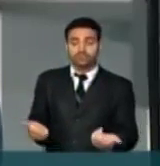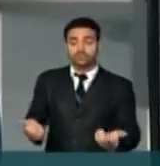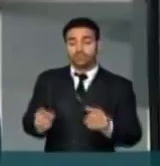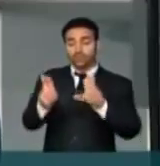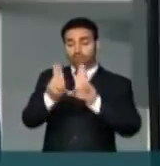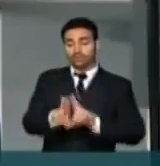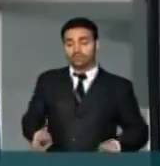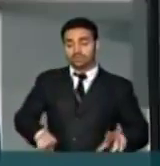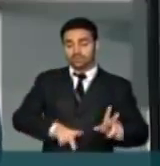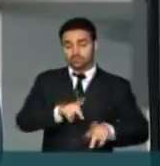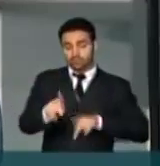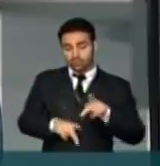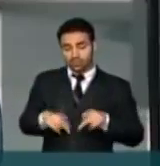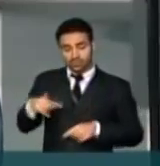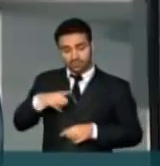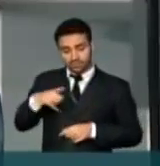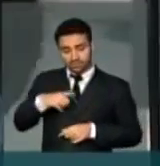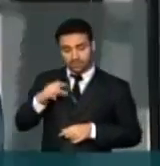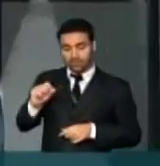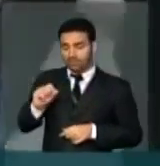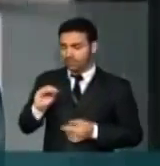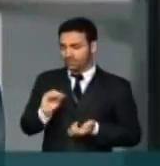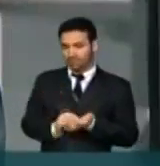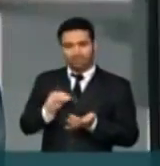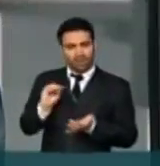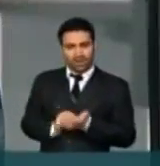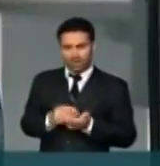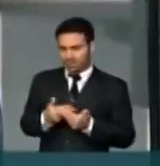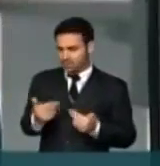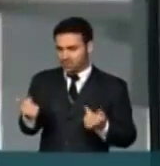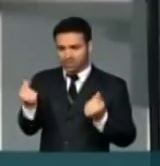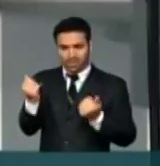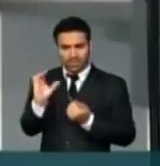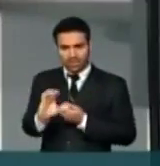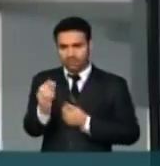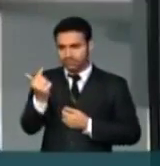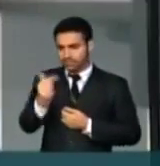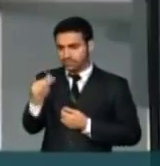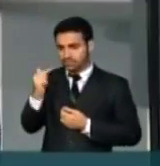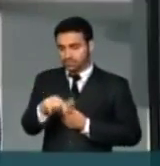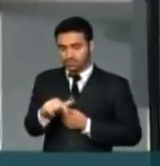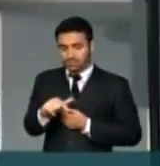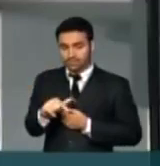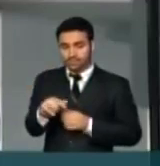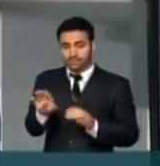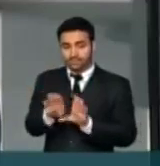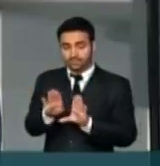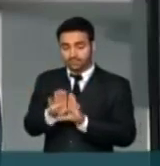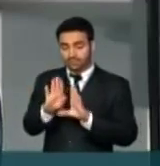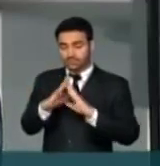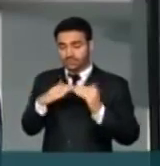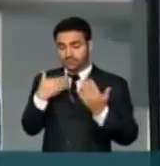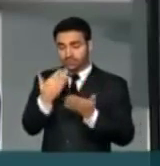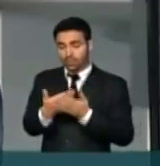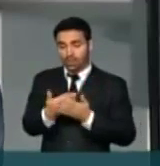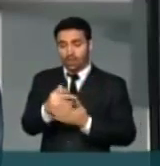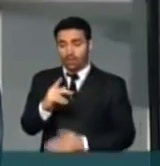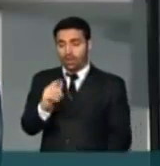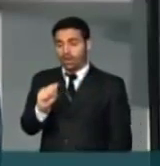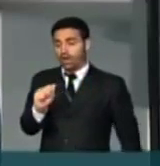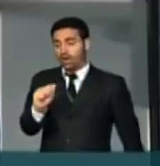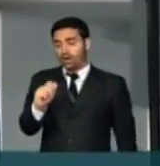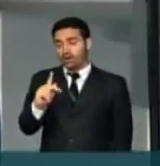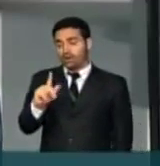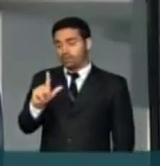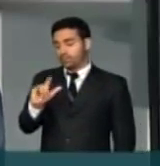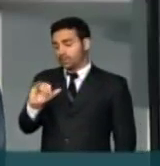universidades públicas estão com carência enorme de recursos e mesmo os colégios de aplicação não têm